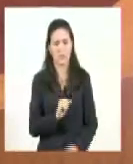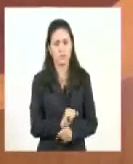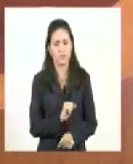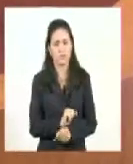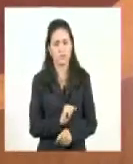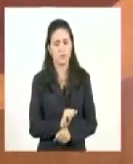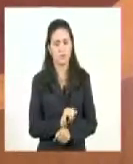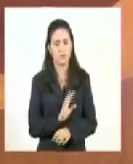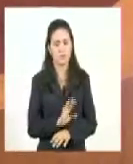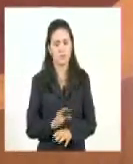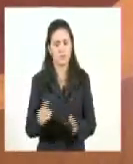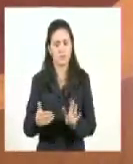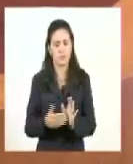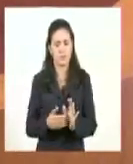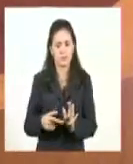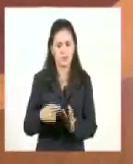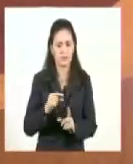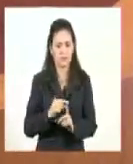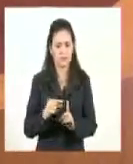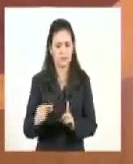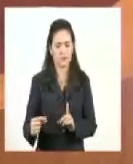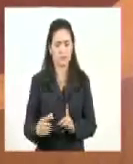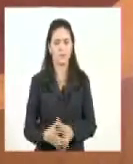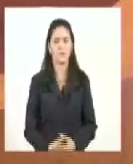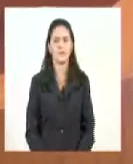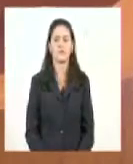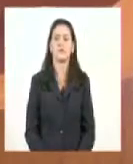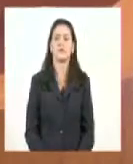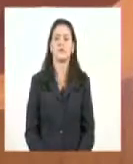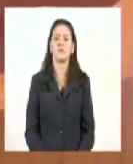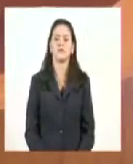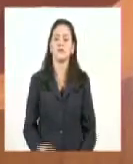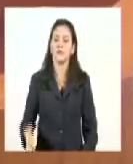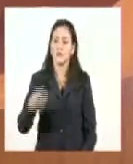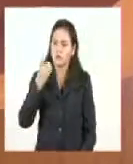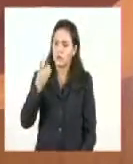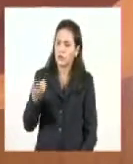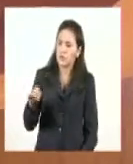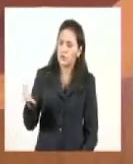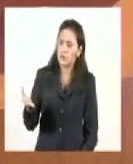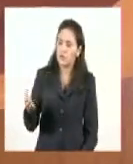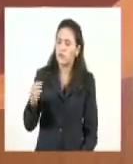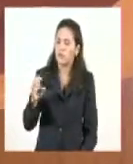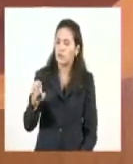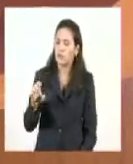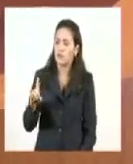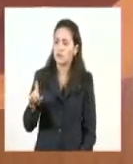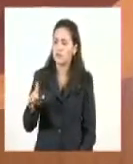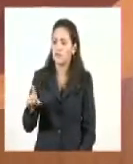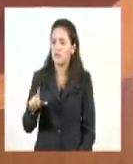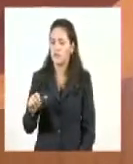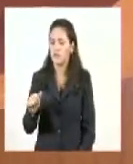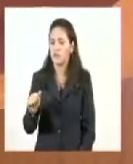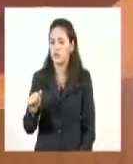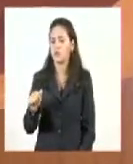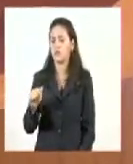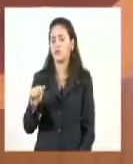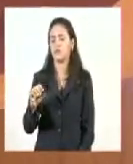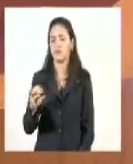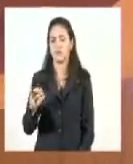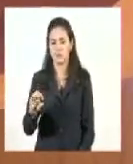só concluir esse raciocínio. O deputado Adilásio falou uma coisa muito certa sobre a postura do